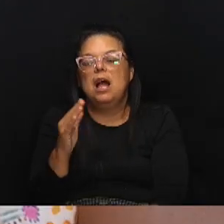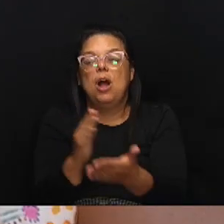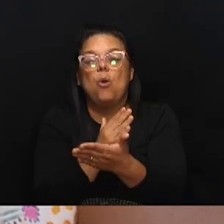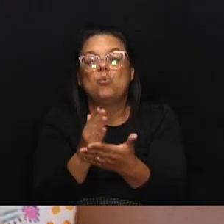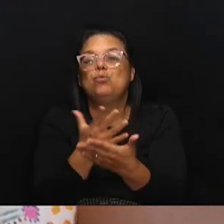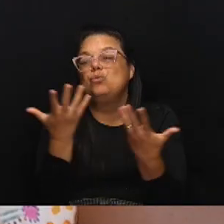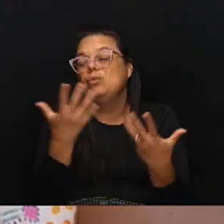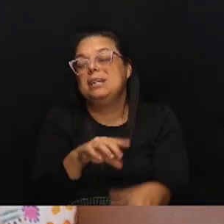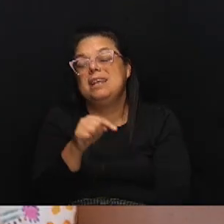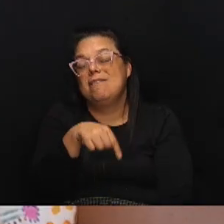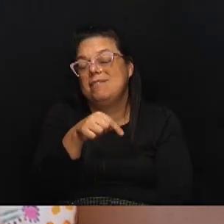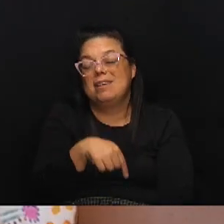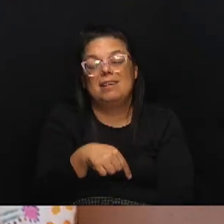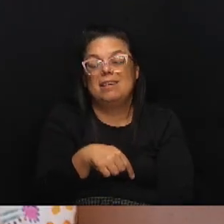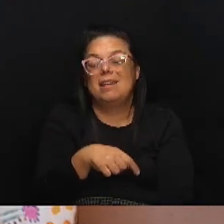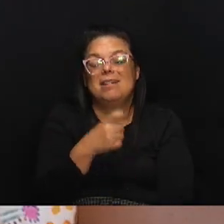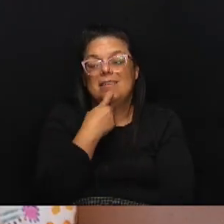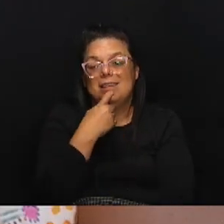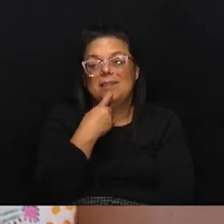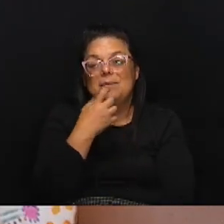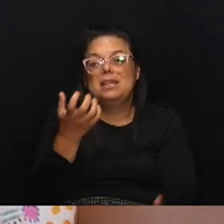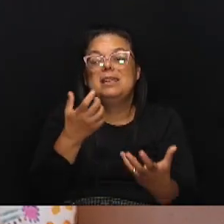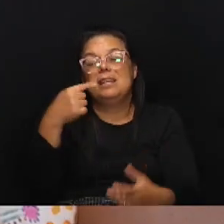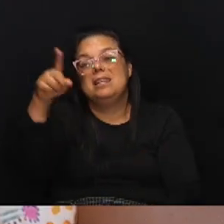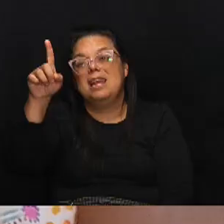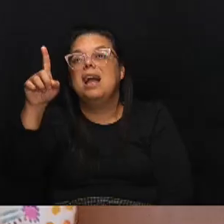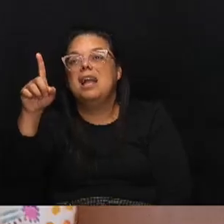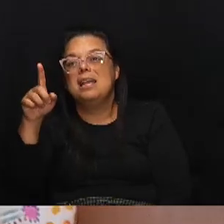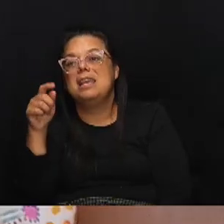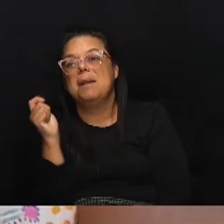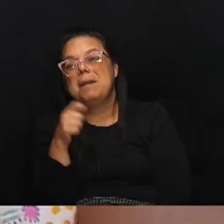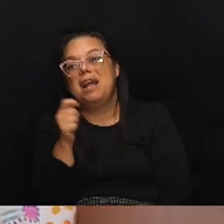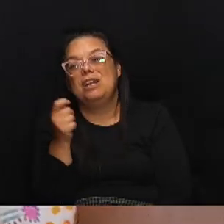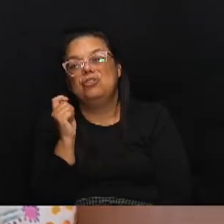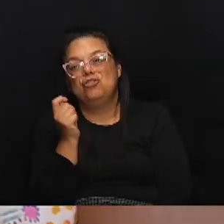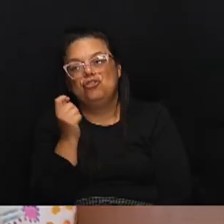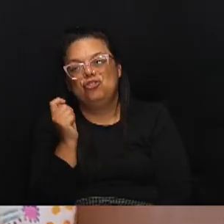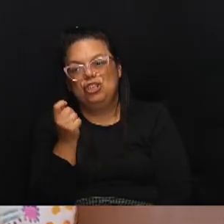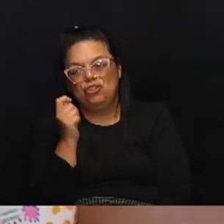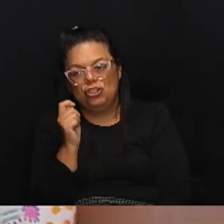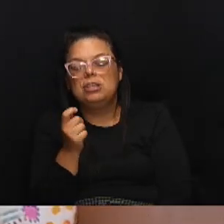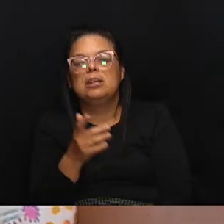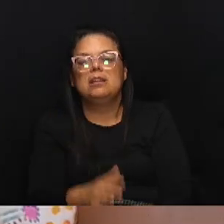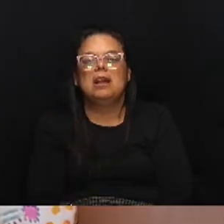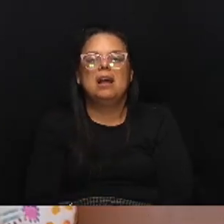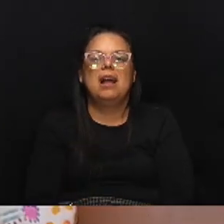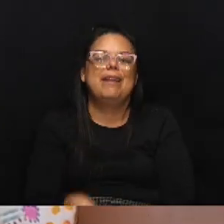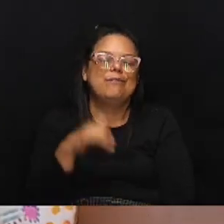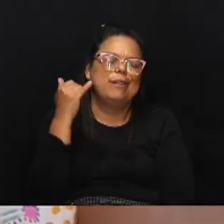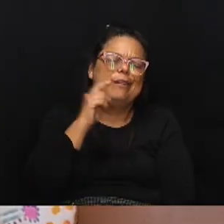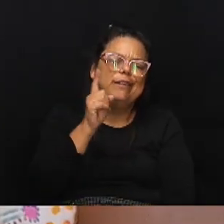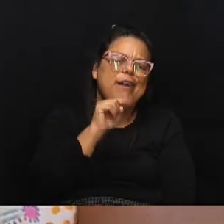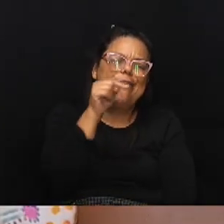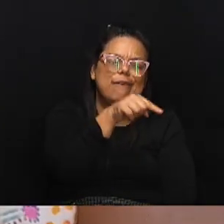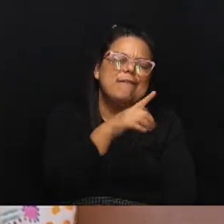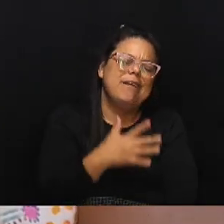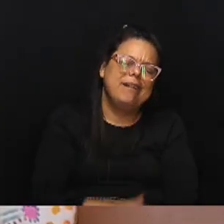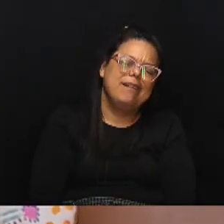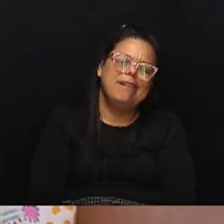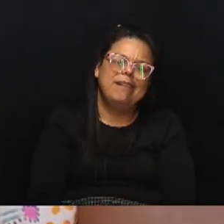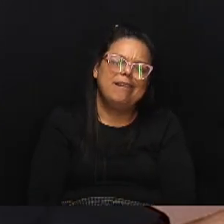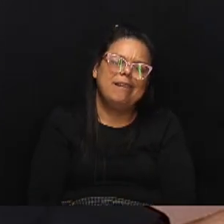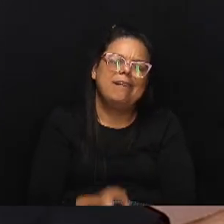queria ir para a Argentina. E aí no caminho as pessoas demovem essa ideia, dizem, não, vá para Campinas, é melhor, chega por Santos,